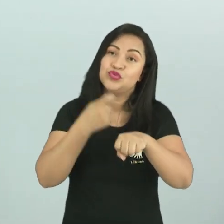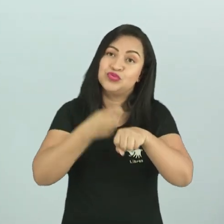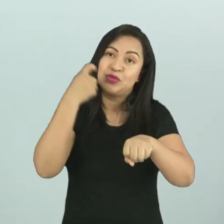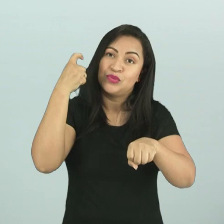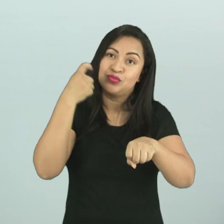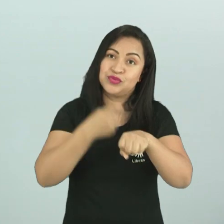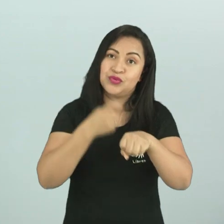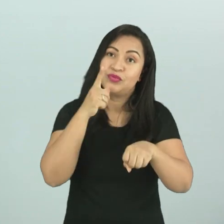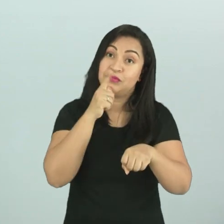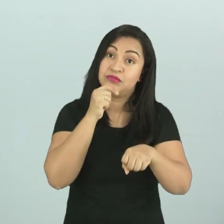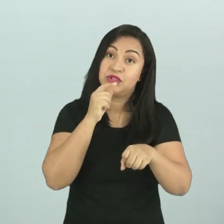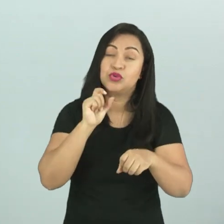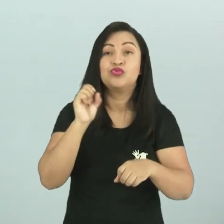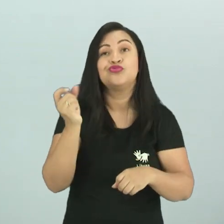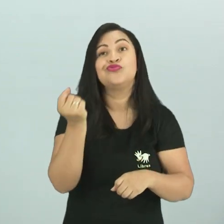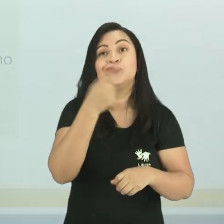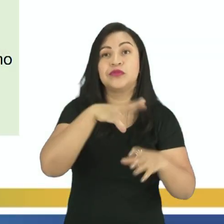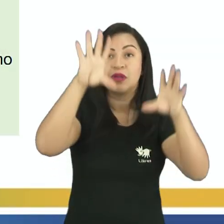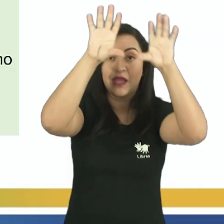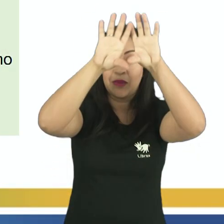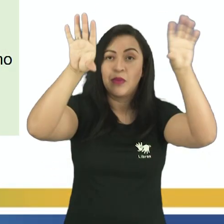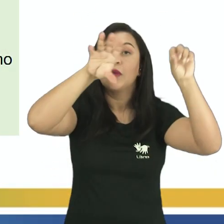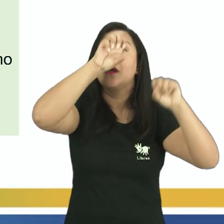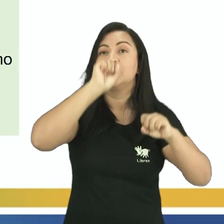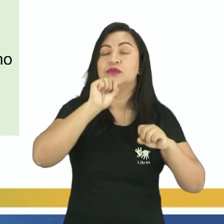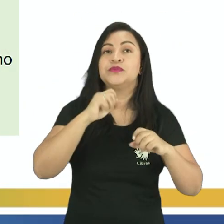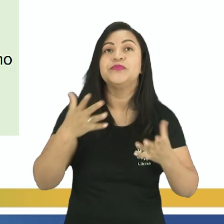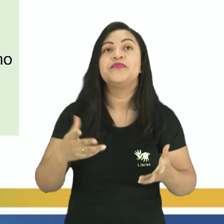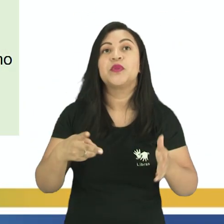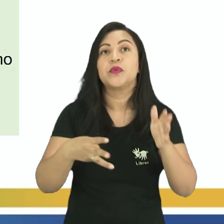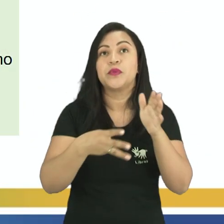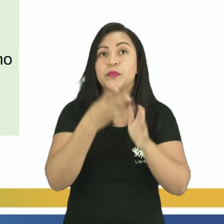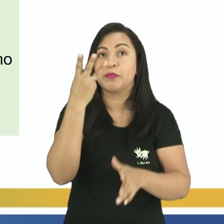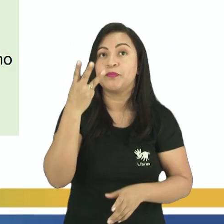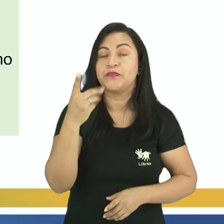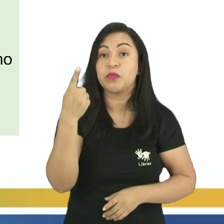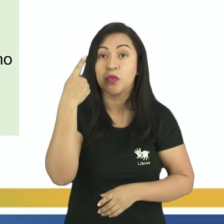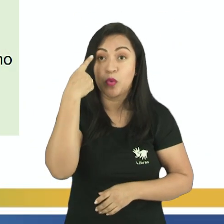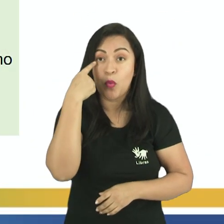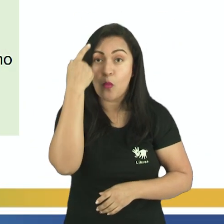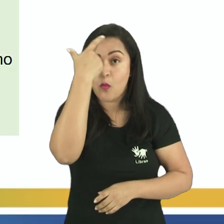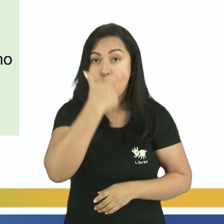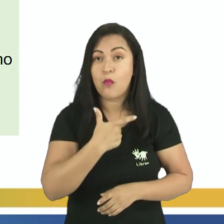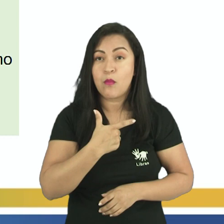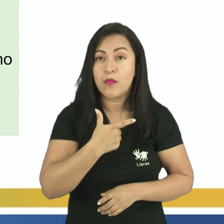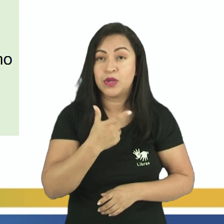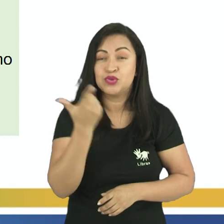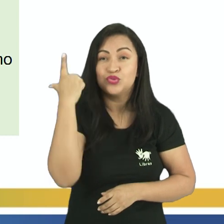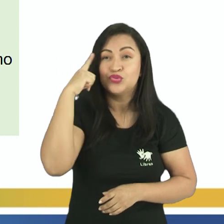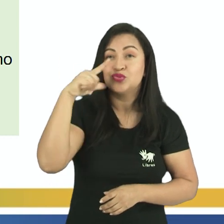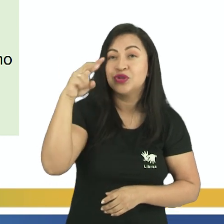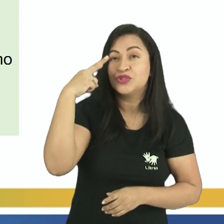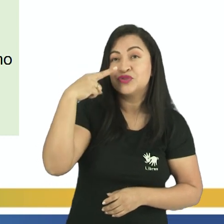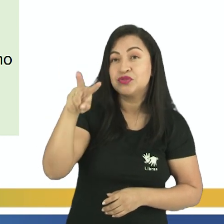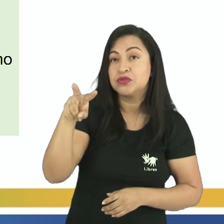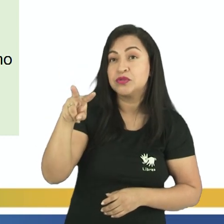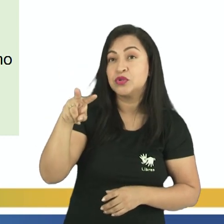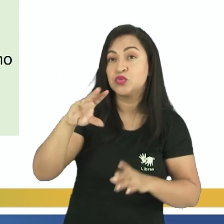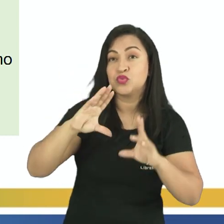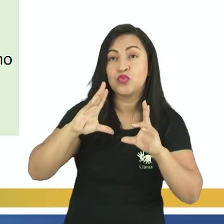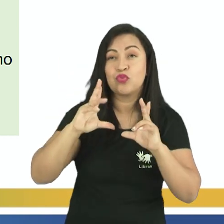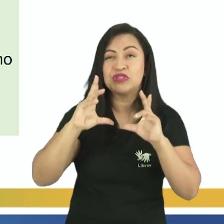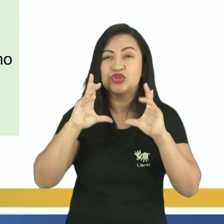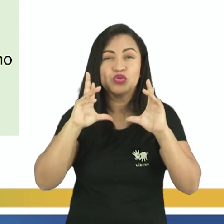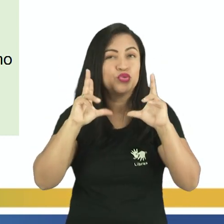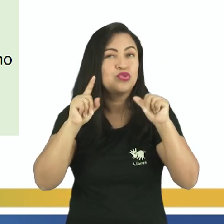líquidos do que em meios gasosos. Terceira questão. O olho humano é capaz de enxergar ondas de todos os